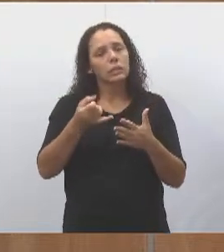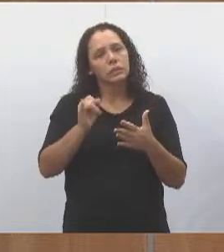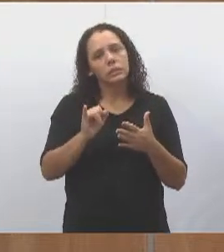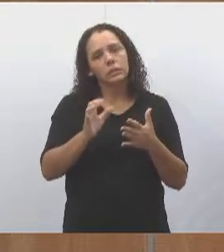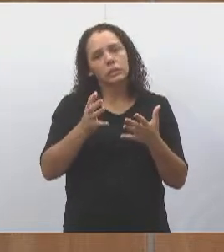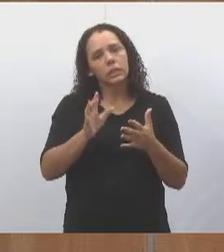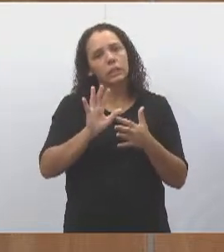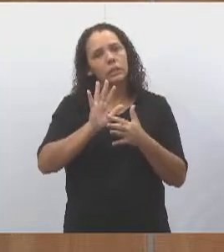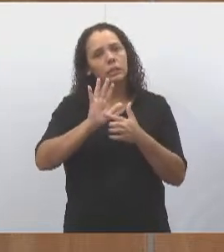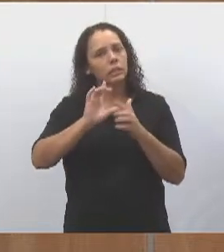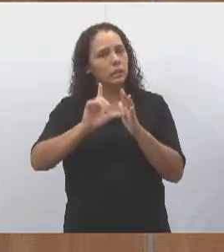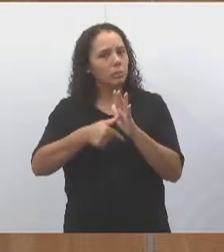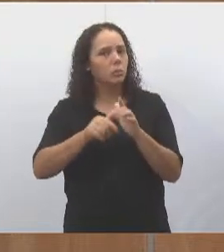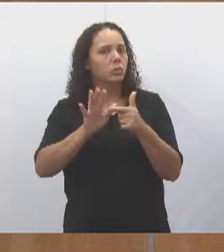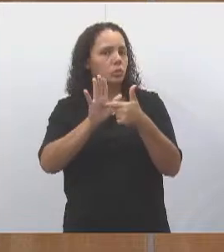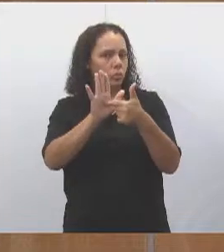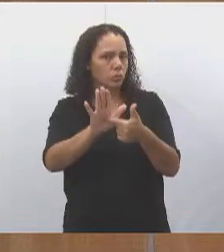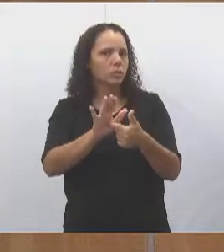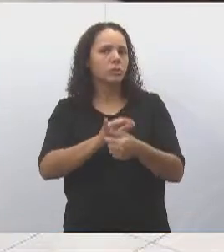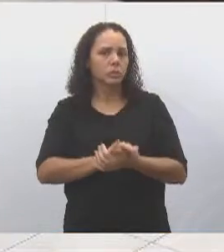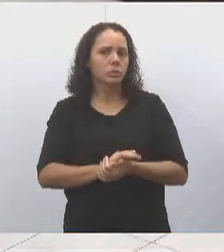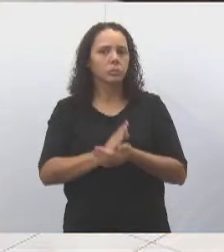eu passo. Obrigado.